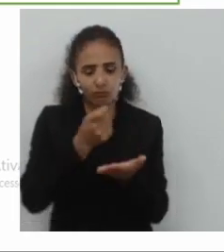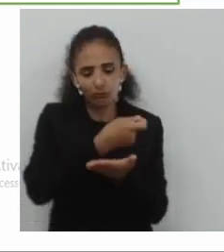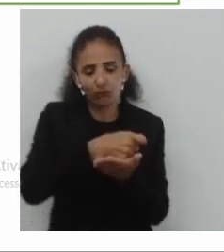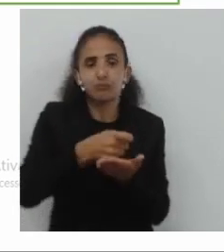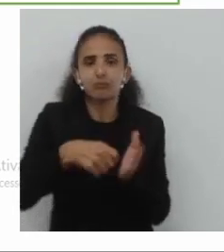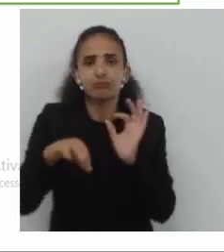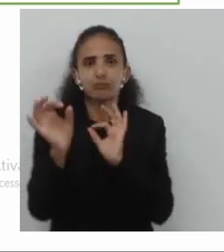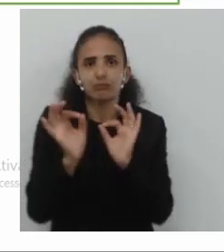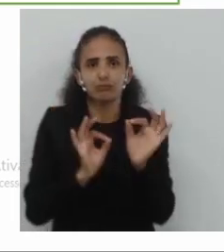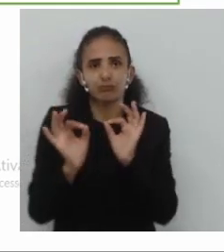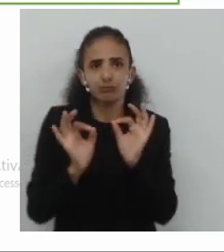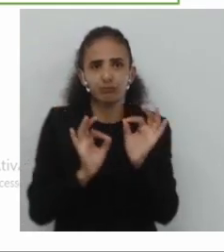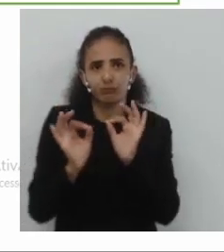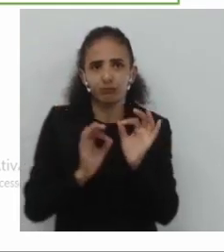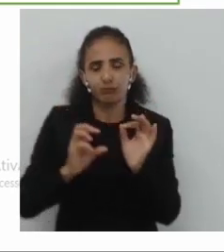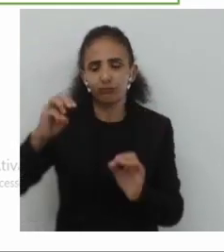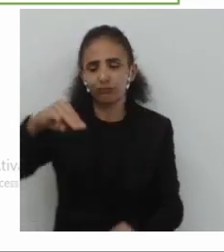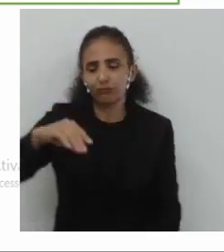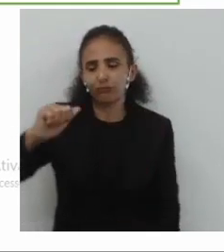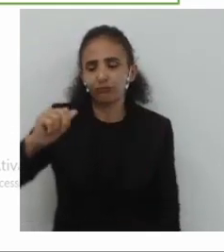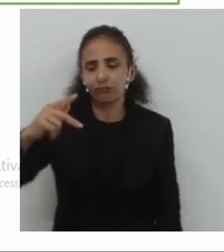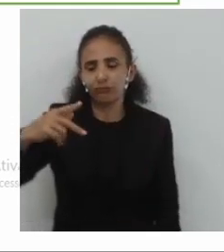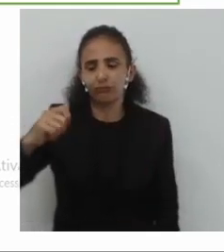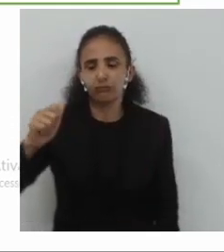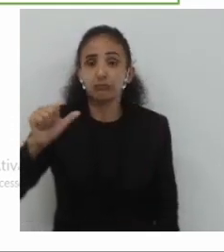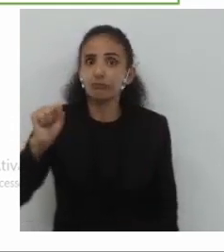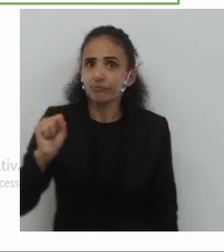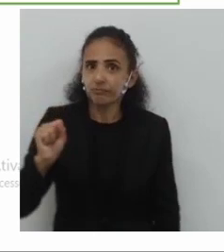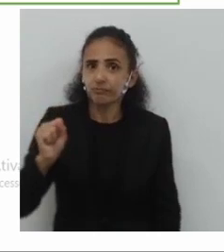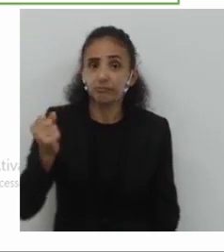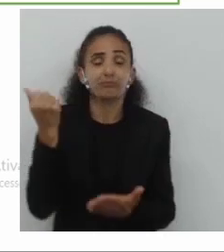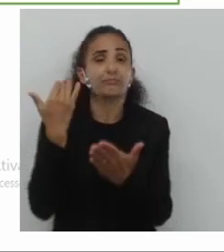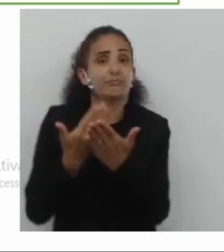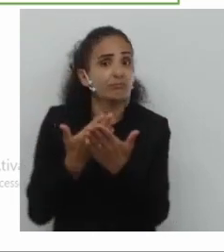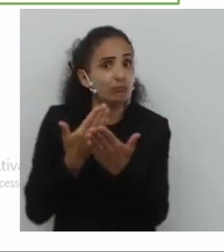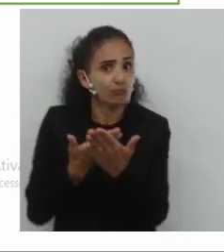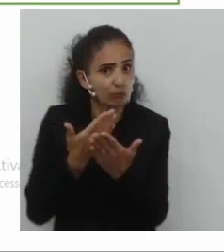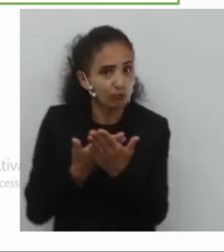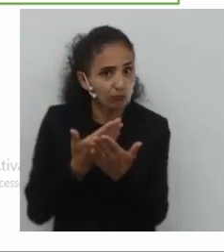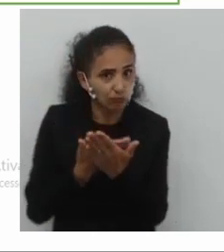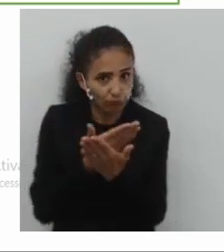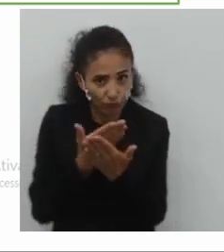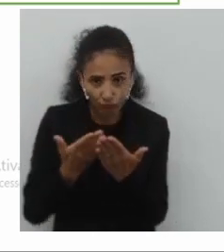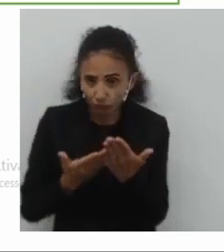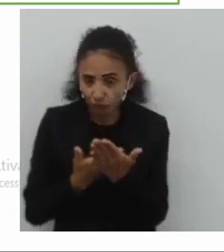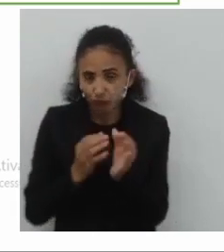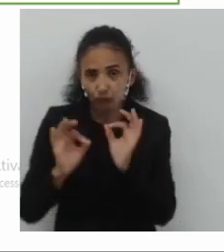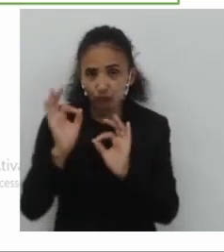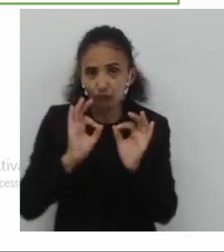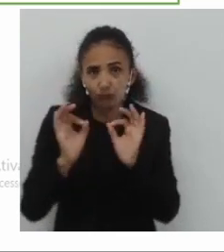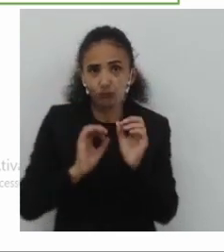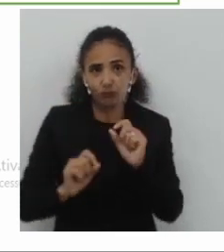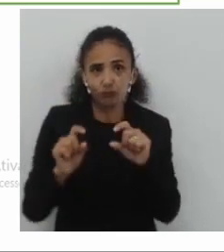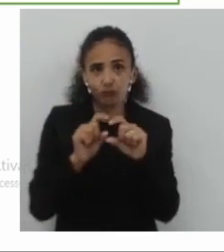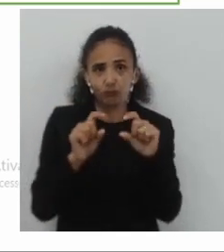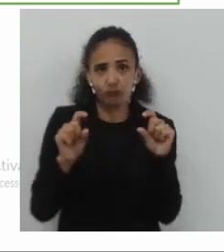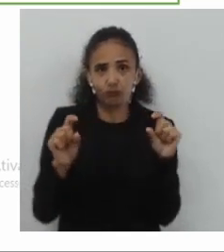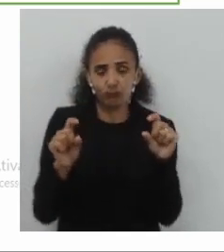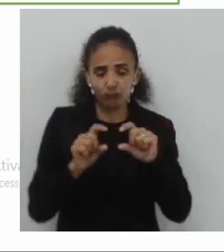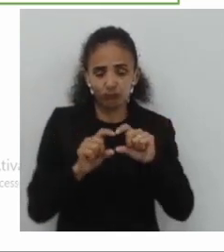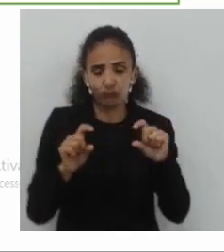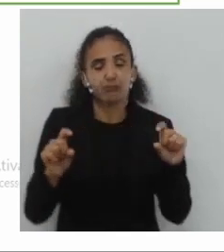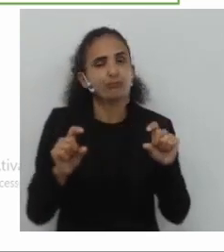são organizadas no mapa, que ocupa aproximadamente metade da folha. Nos mapas ocorrem